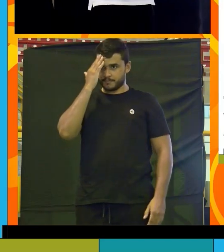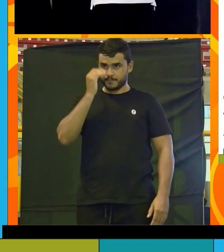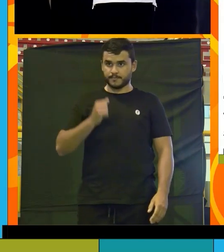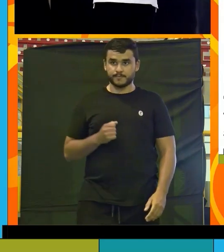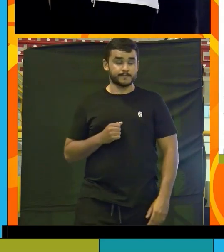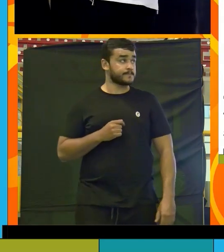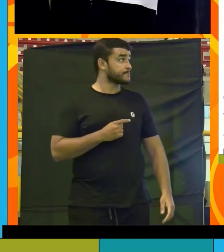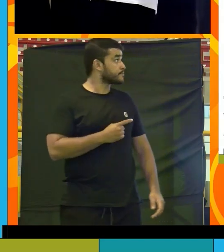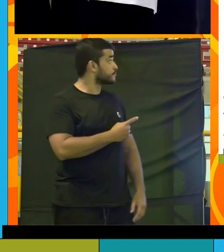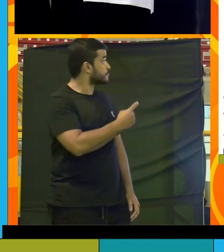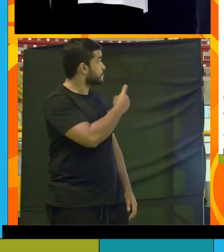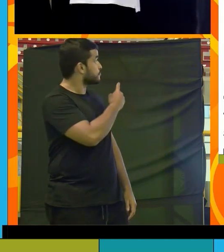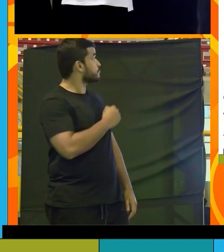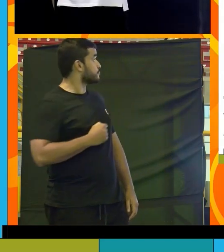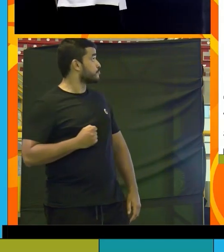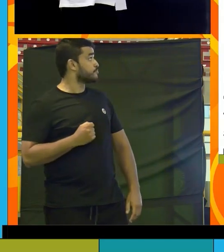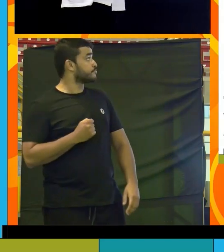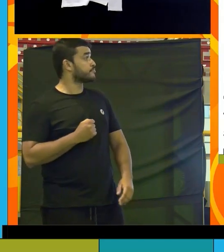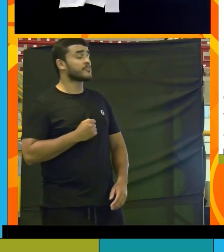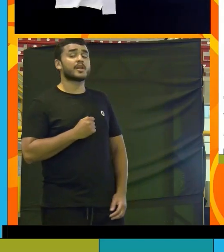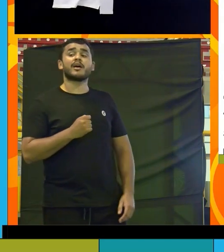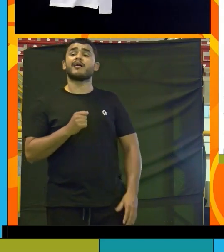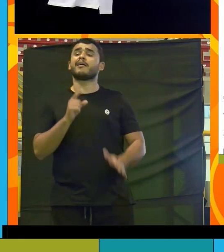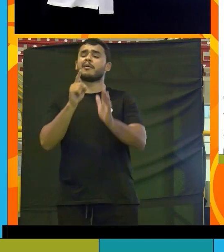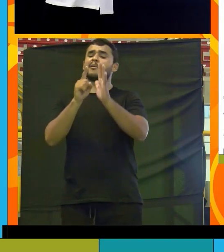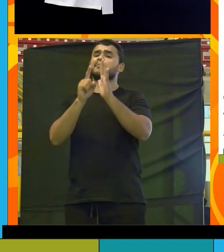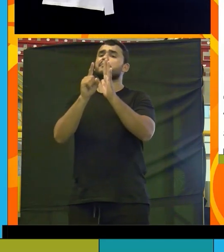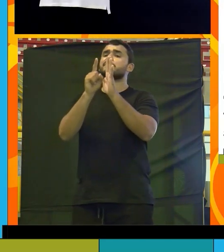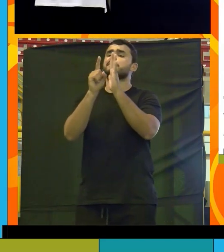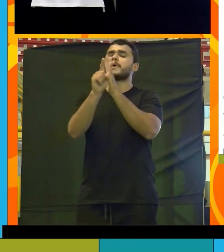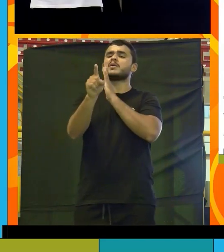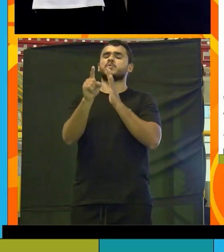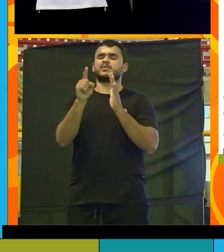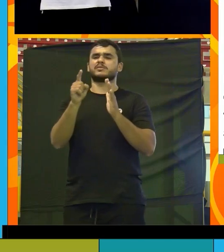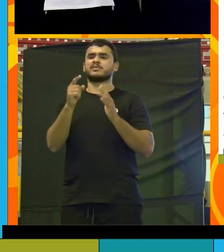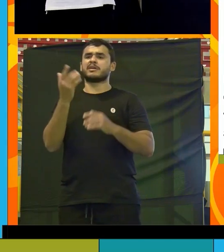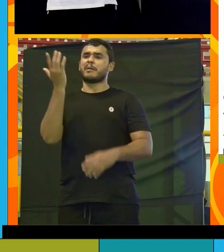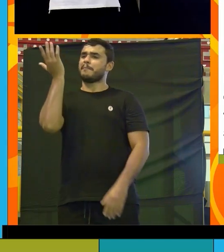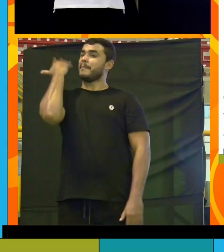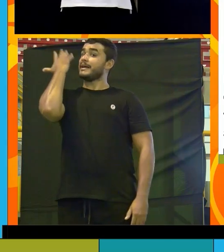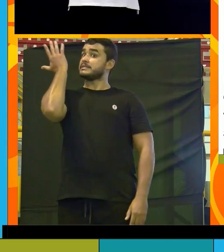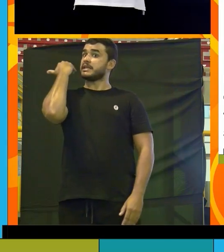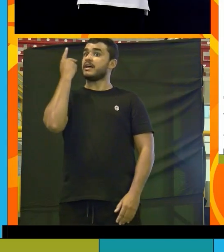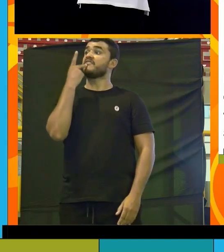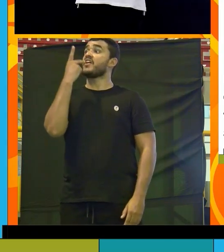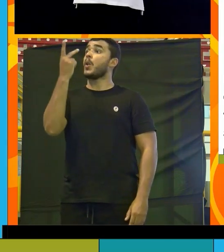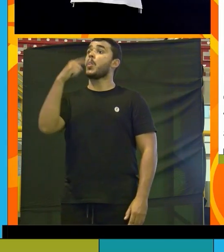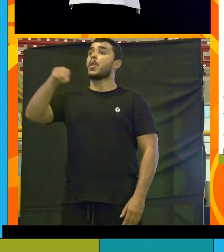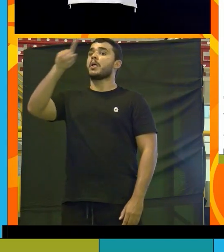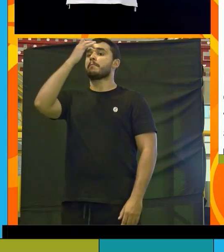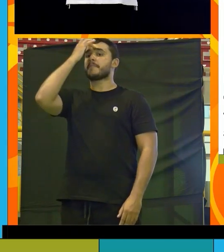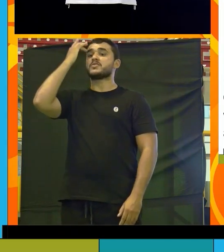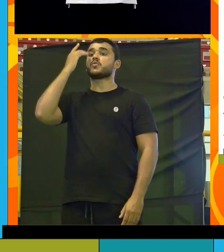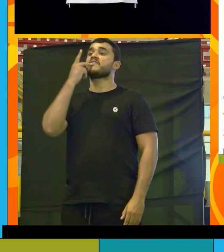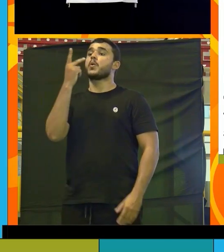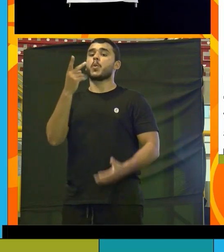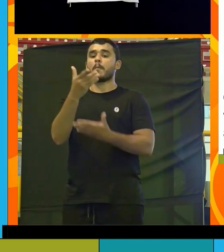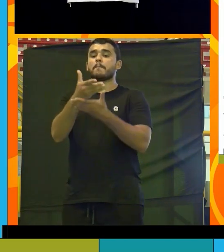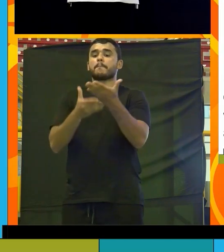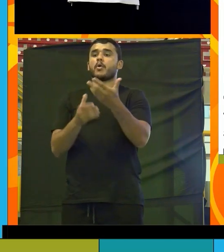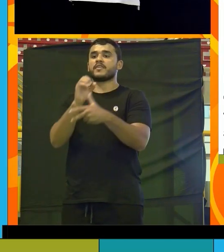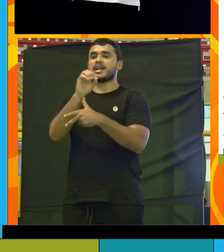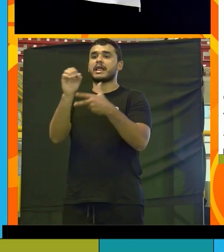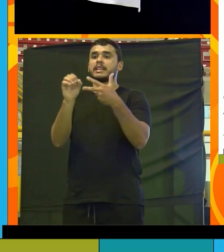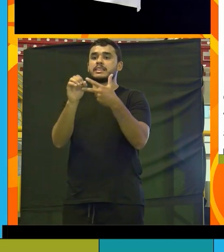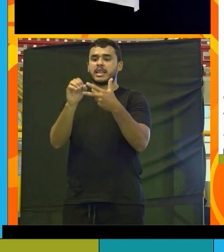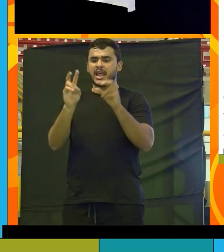nós ouvíamos muito assim, a prova de matemática do Enem era muito simples, bastava aprender regras de 3. Não sei